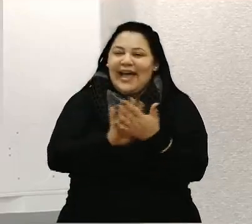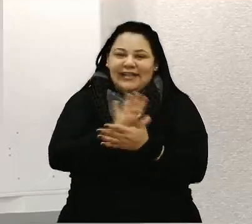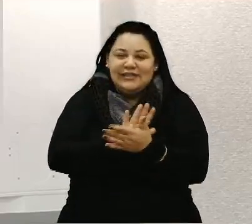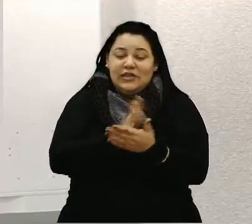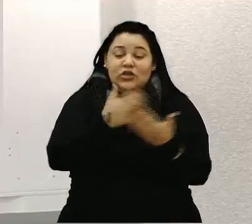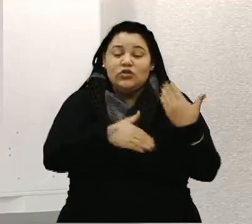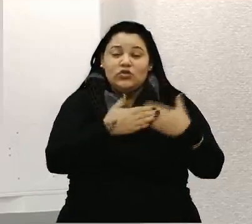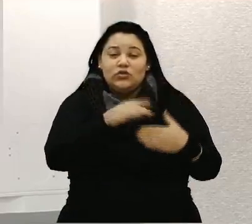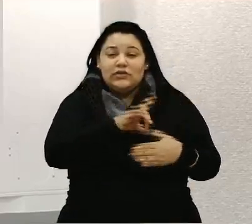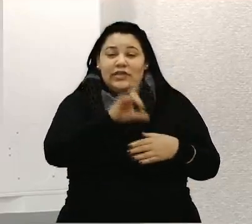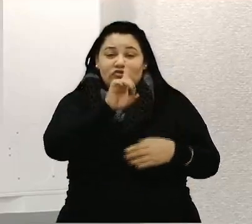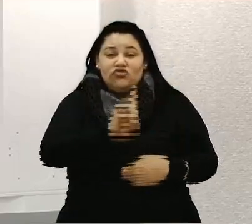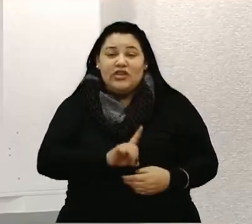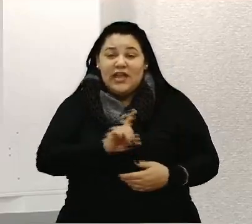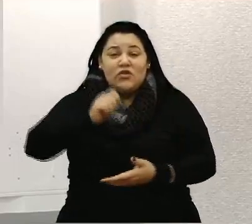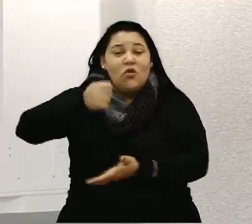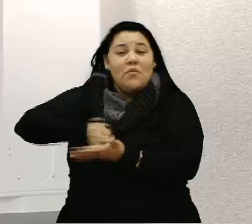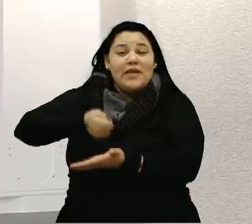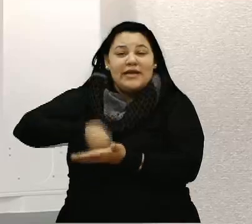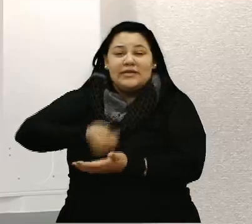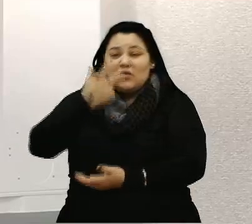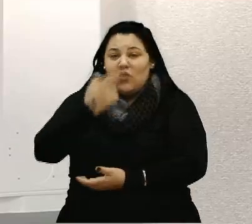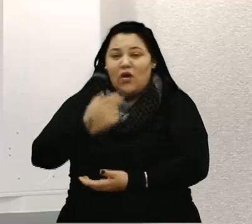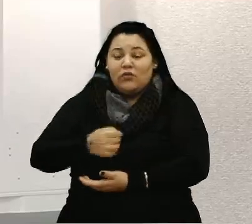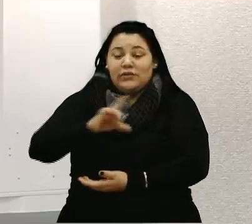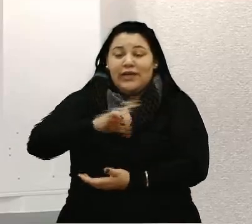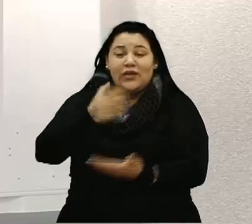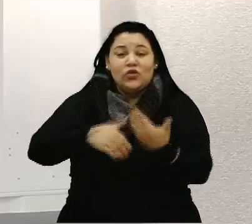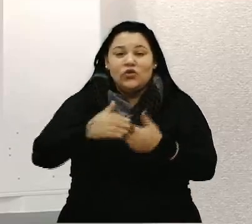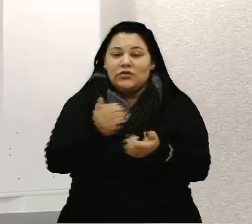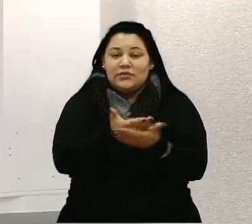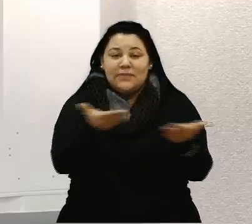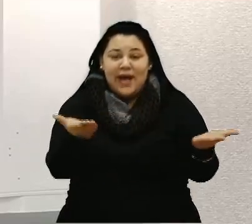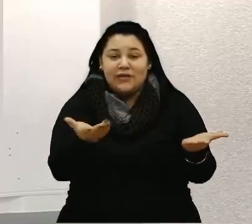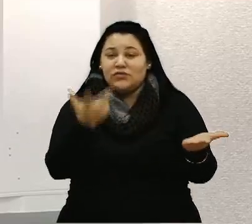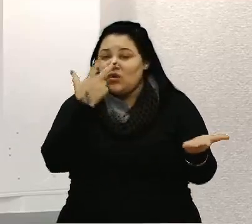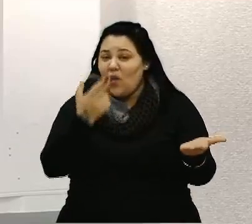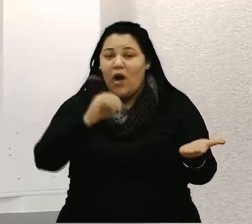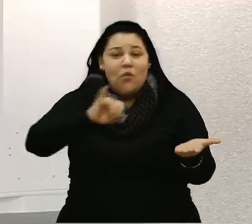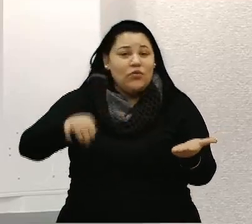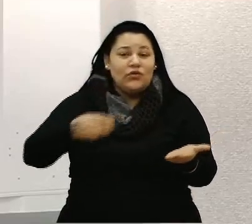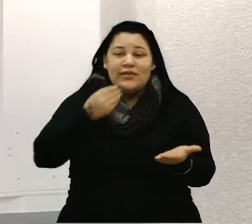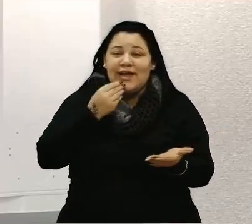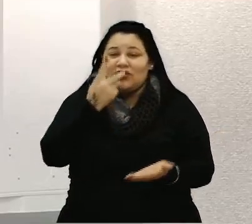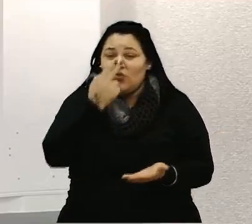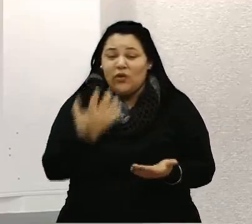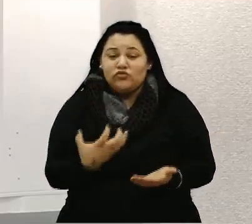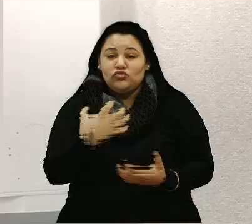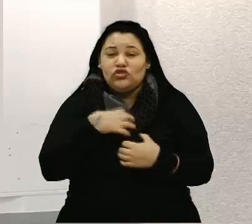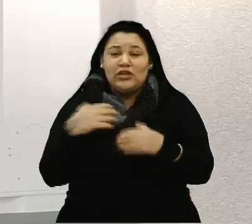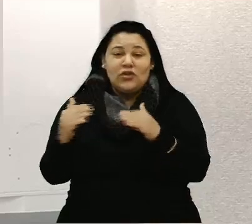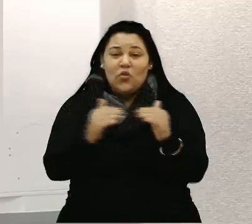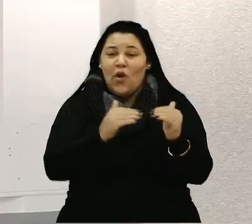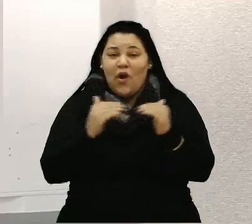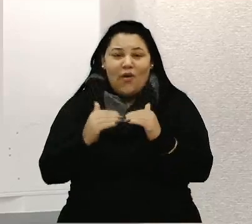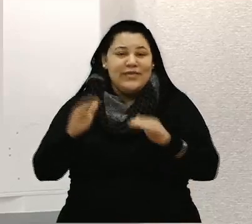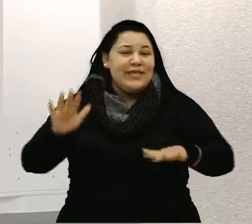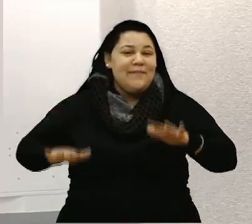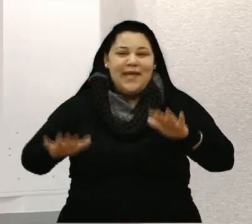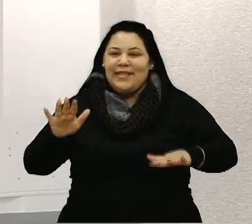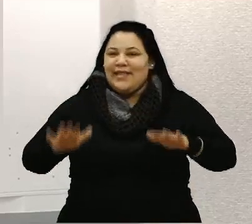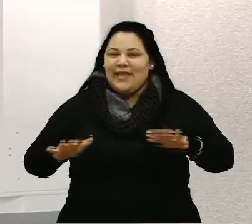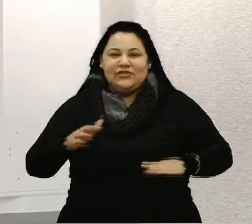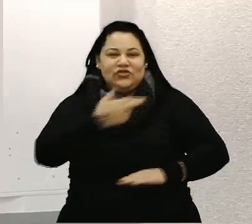dever. Todos têm os mesmos espaços, as mesmas oportunidades, de forma igualitária, independente de raça, cor ou